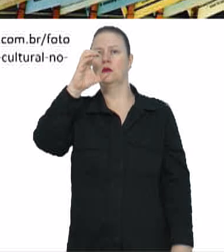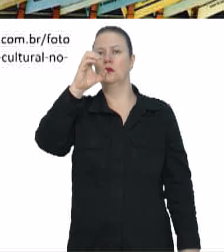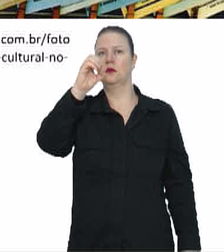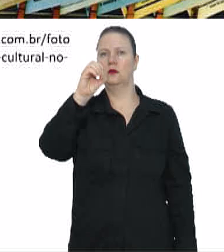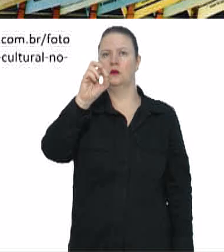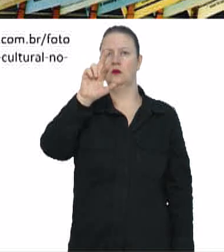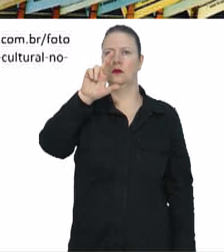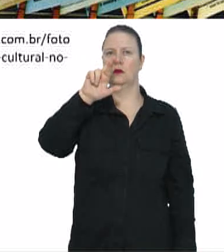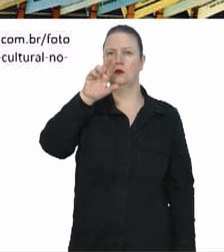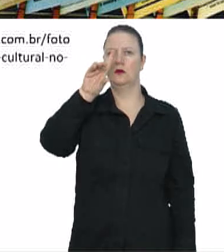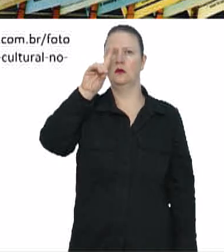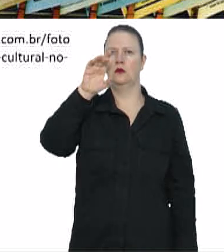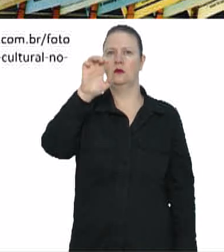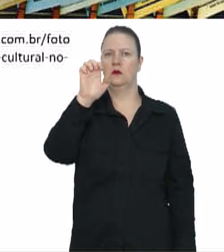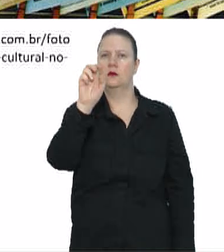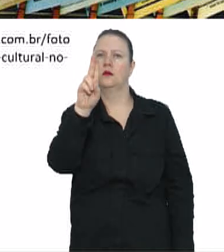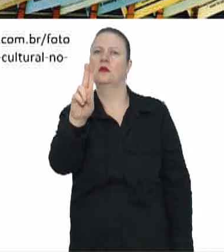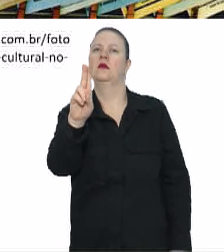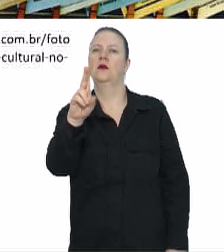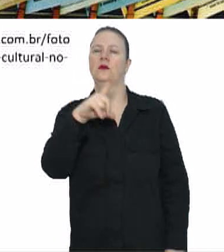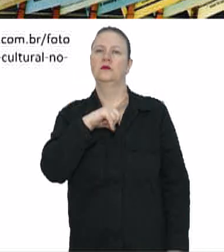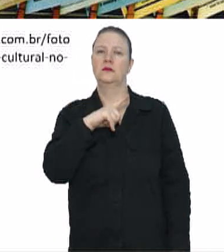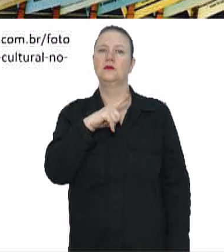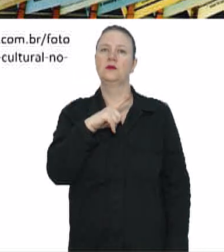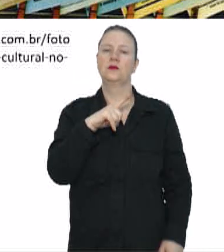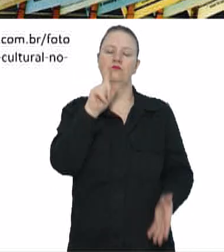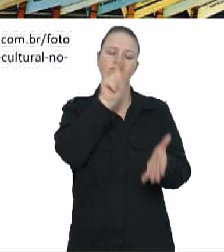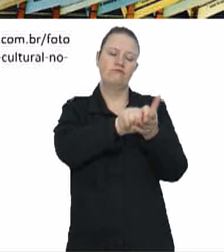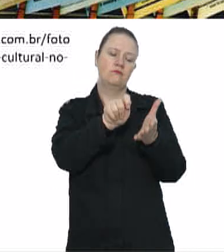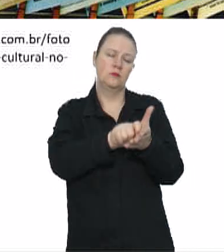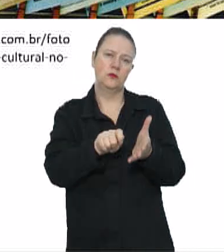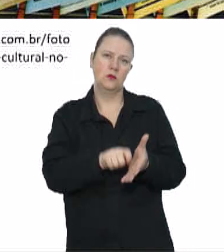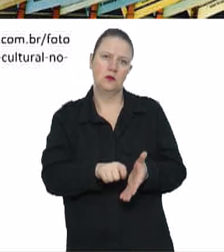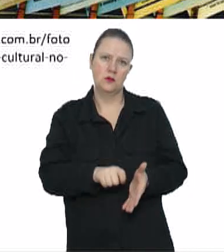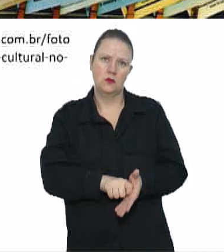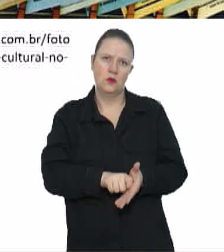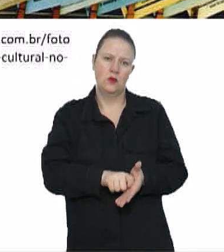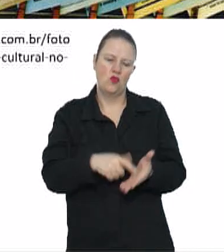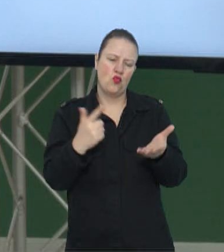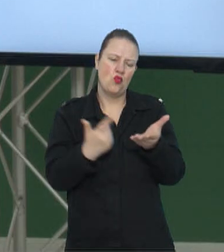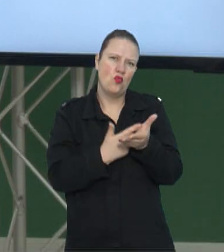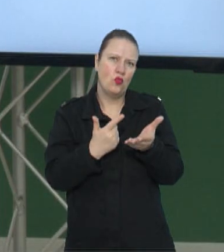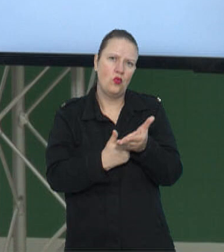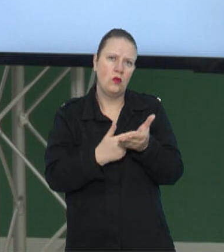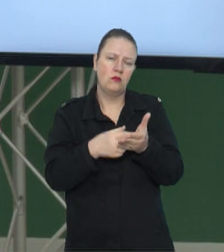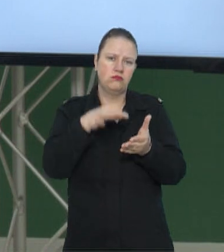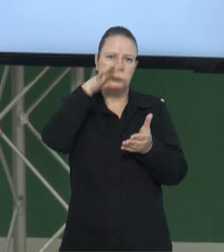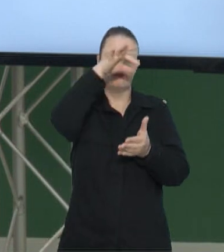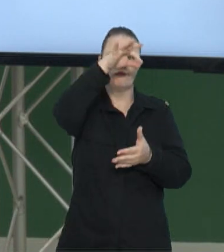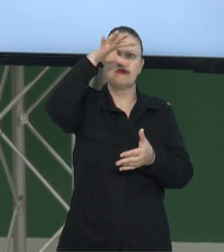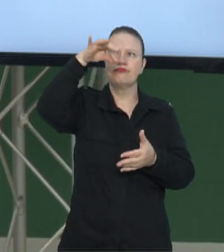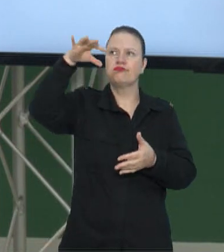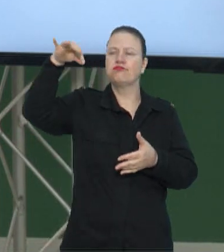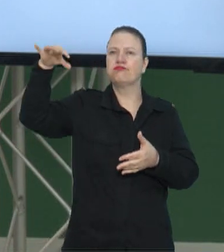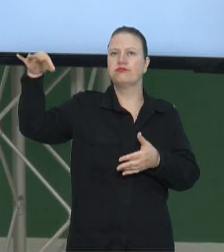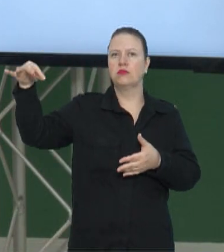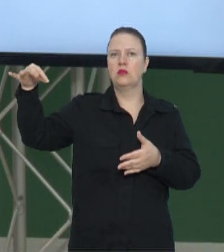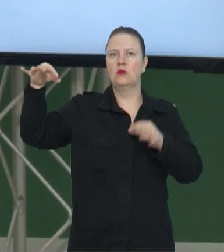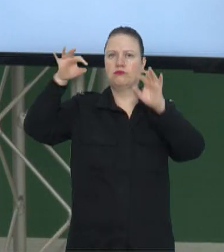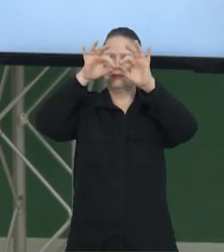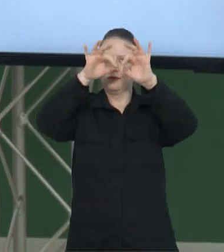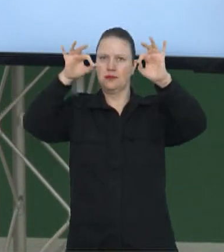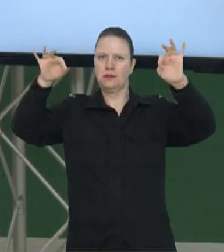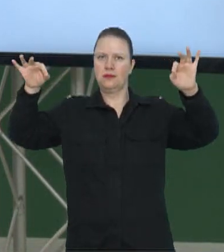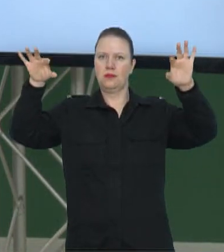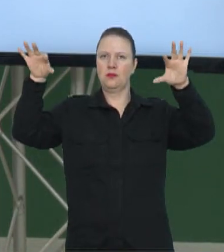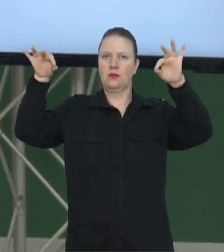muitas vezes em português, né? Então, são escritos em folhetos e são pendurados em varais, né?